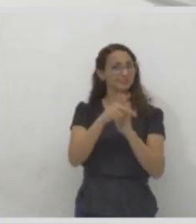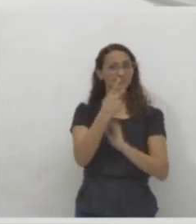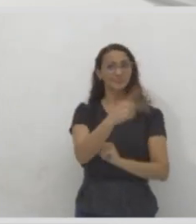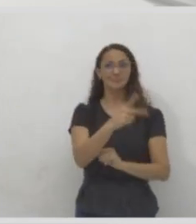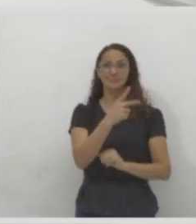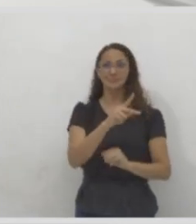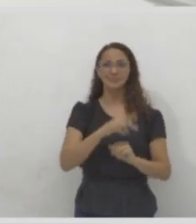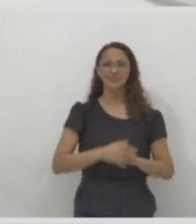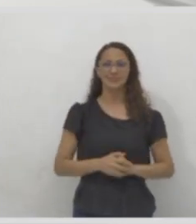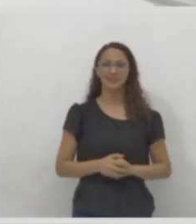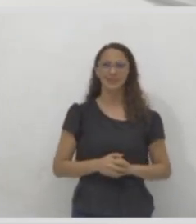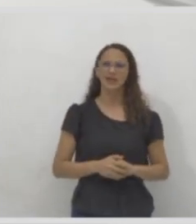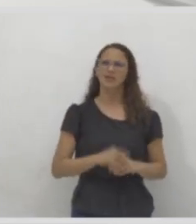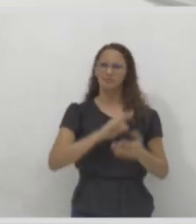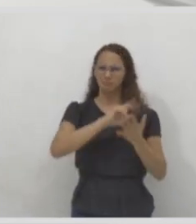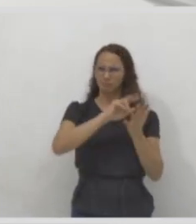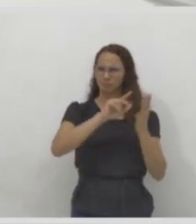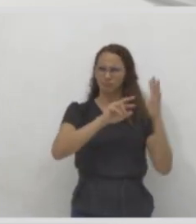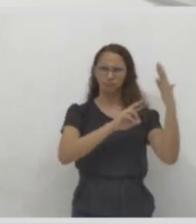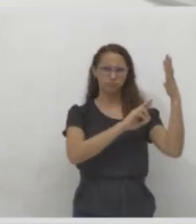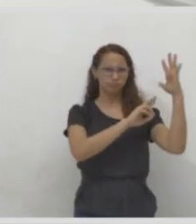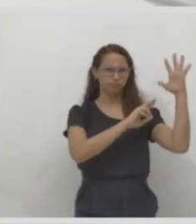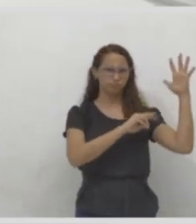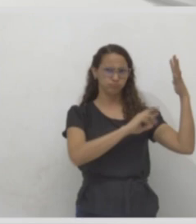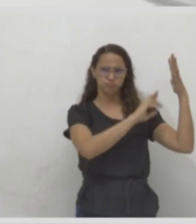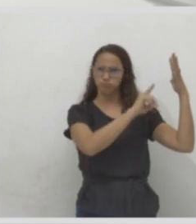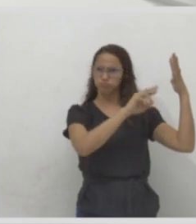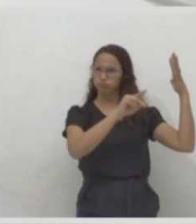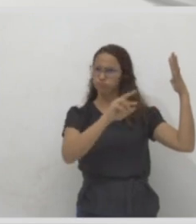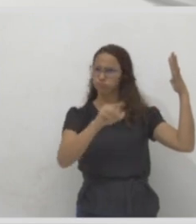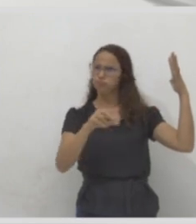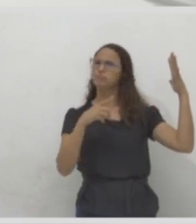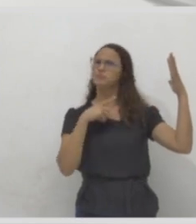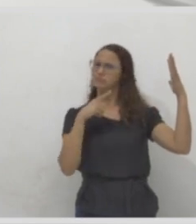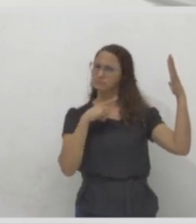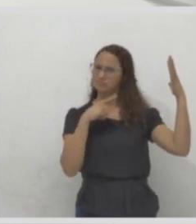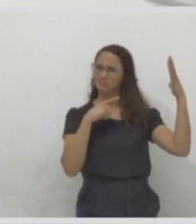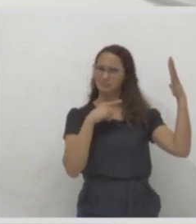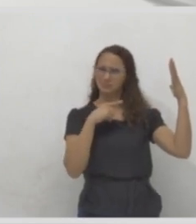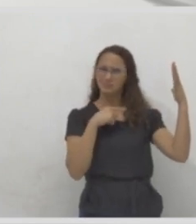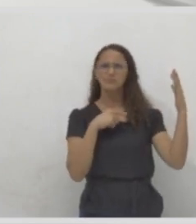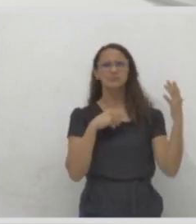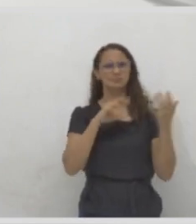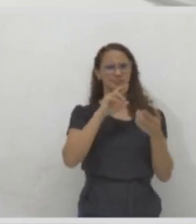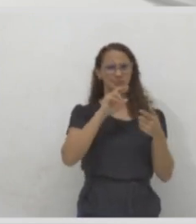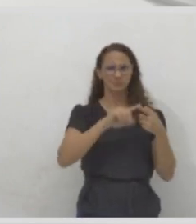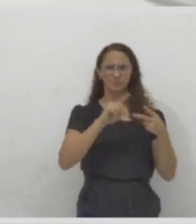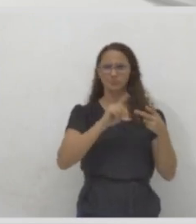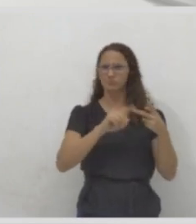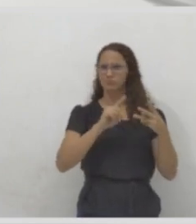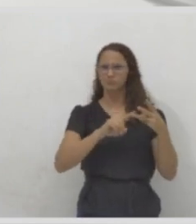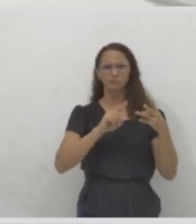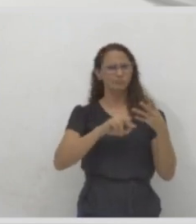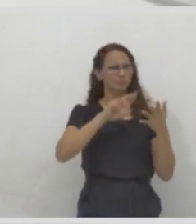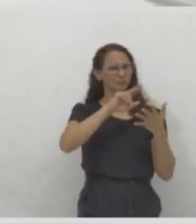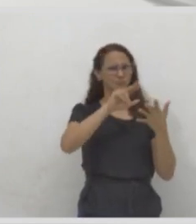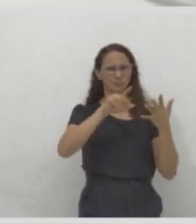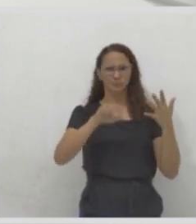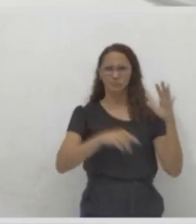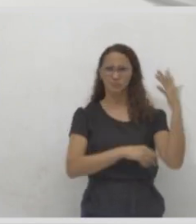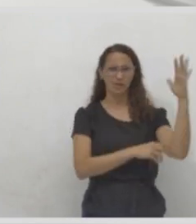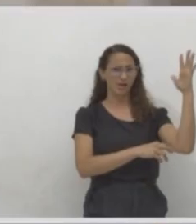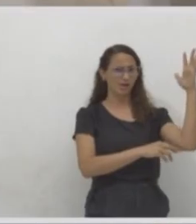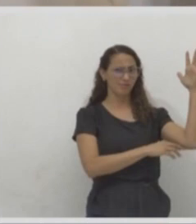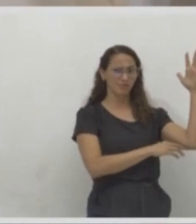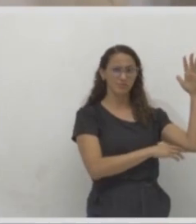ela é encontrada em várias plantas na Amazônia. Tá? No caucho, na balata, na maçaranduba. Mas as